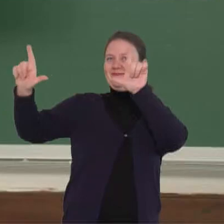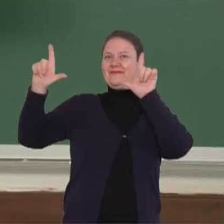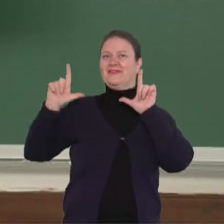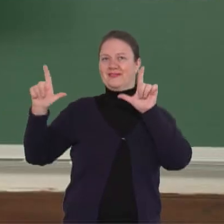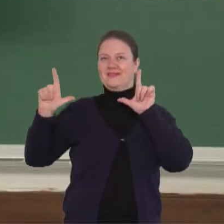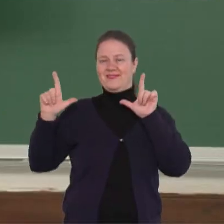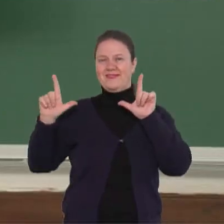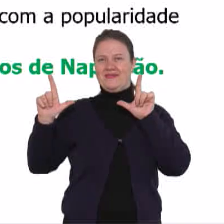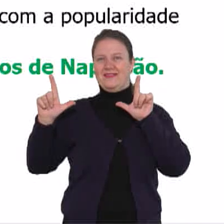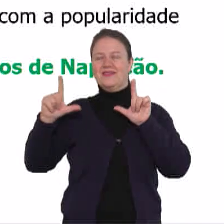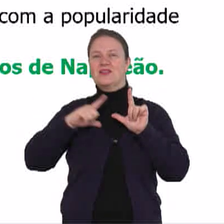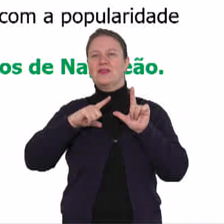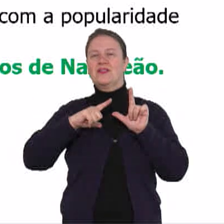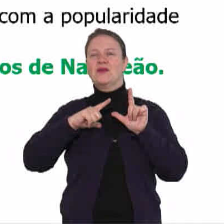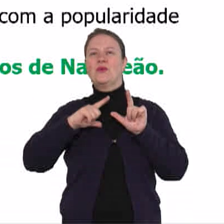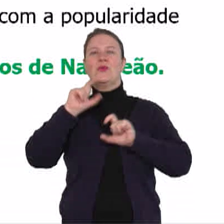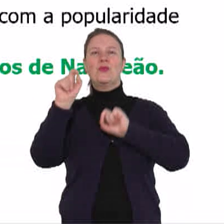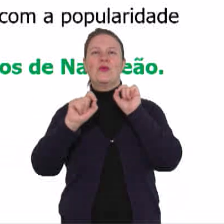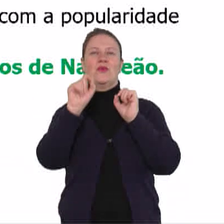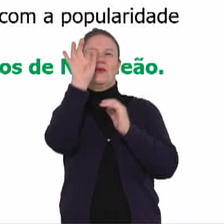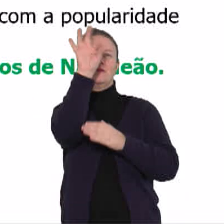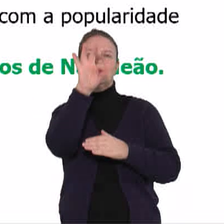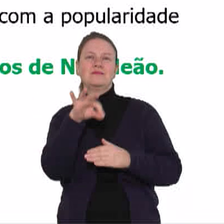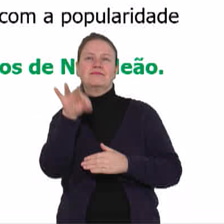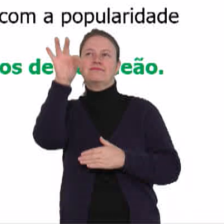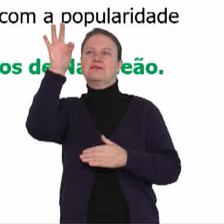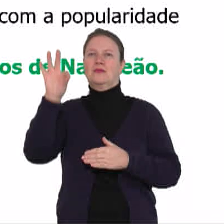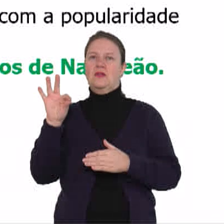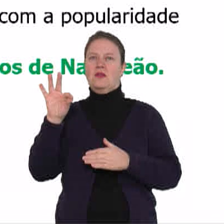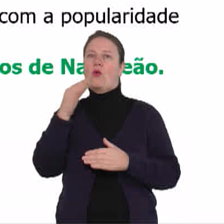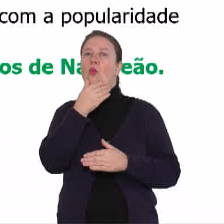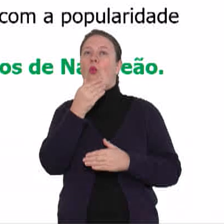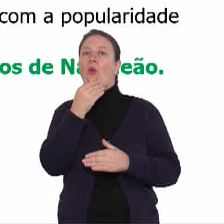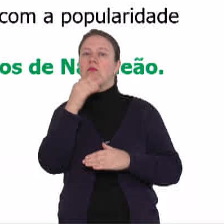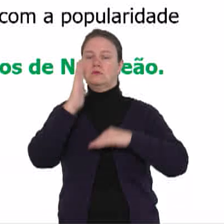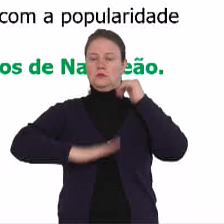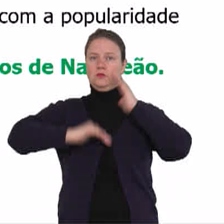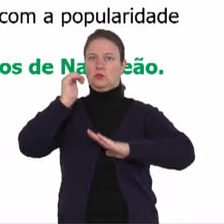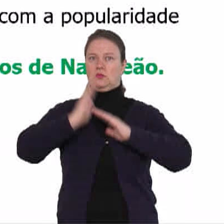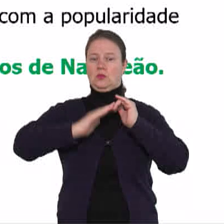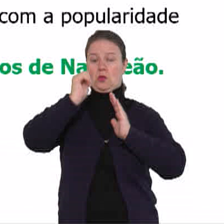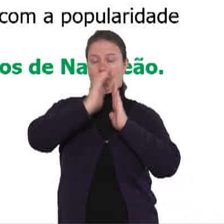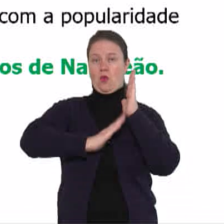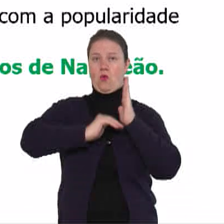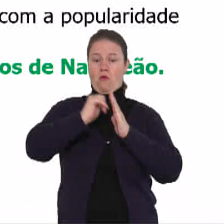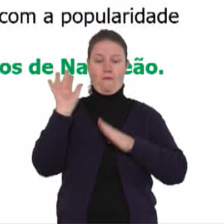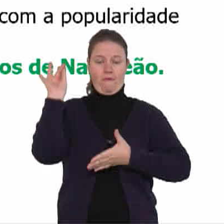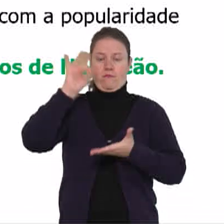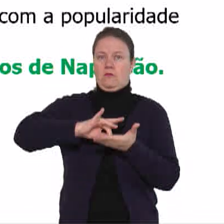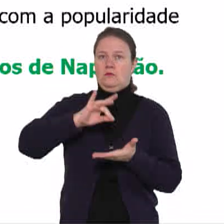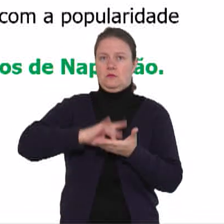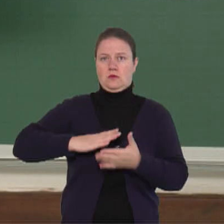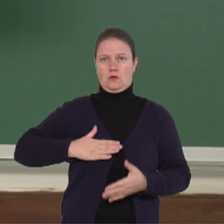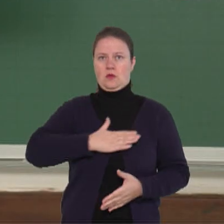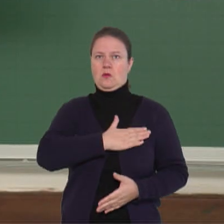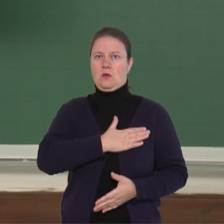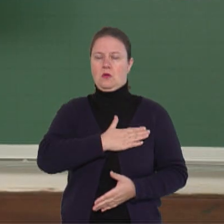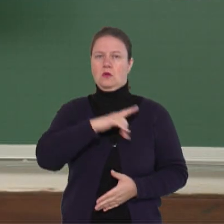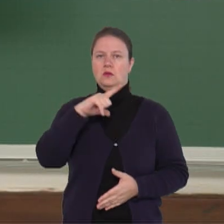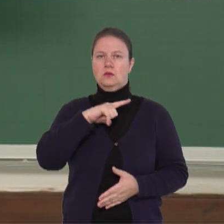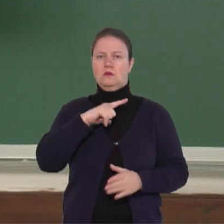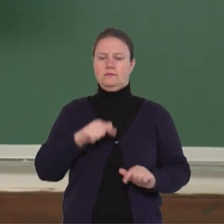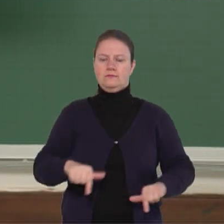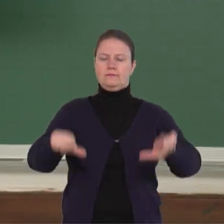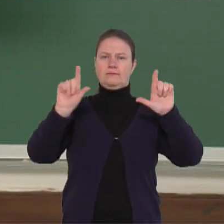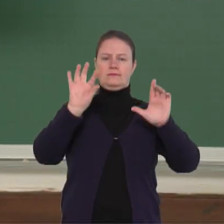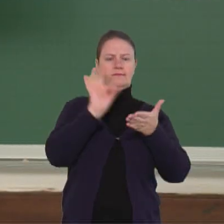o Jacques-Louis David, ele era o retratista oficial de Napoleão. Né? Ele fazia essas produções, né, de tinta sobre tela,